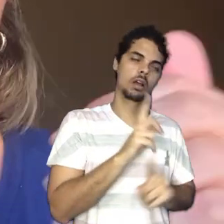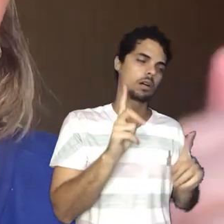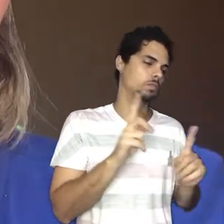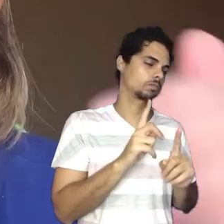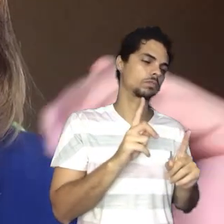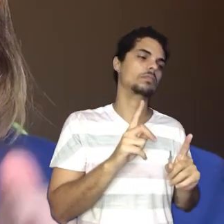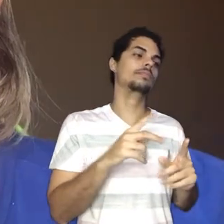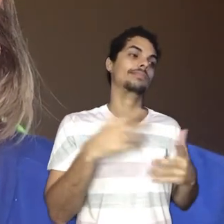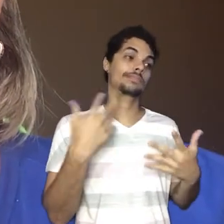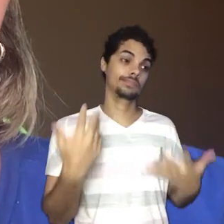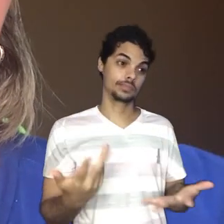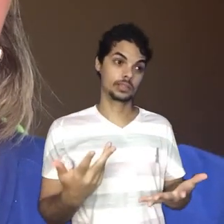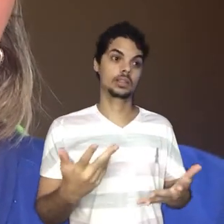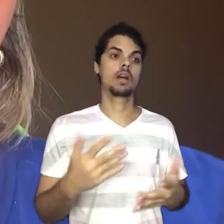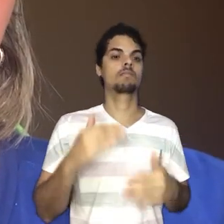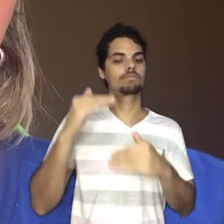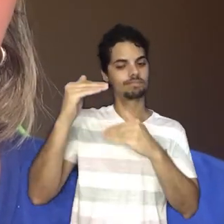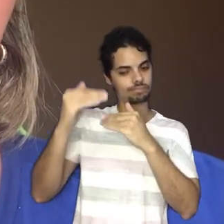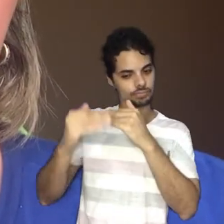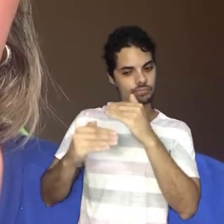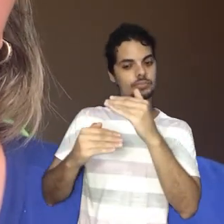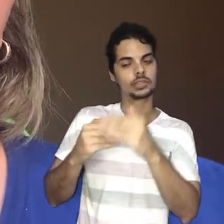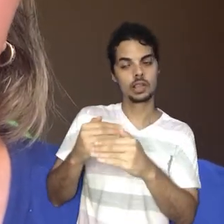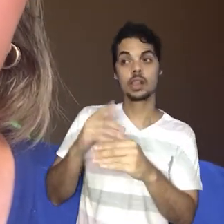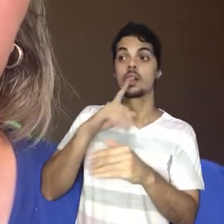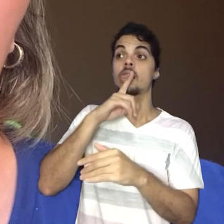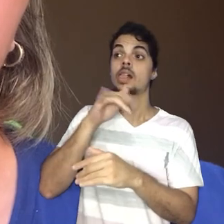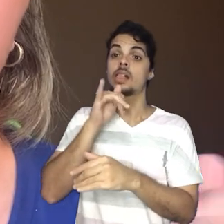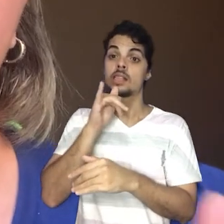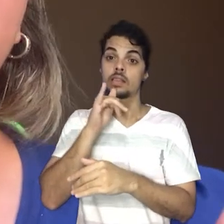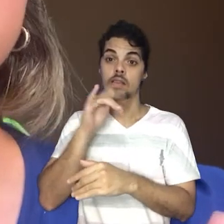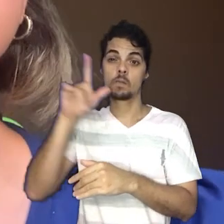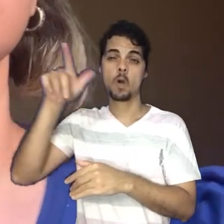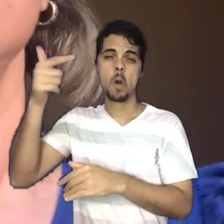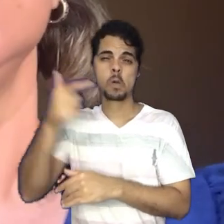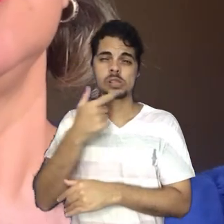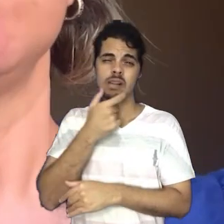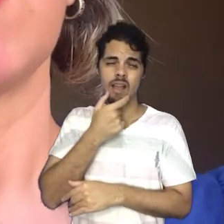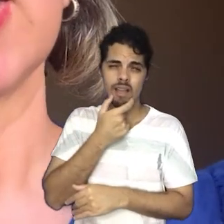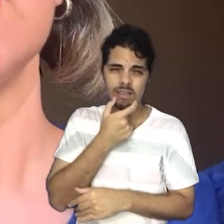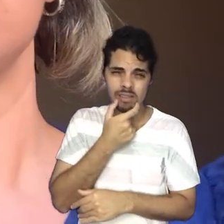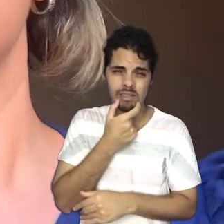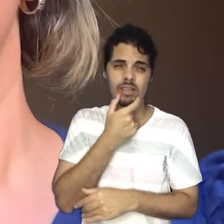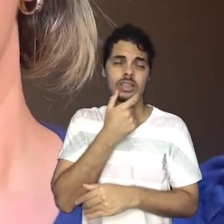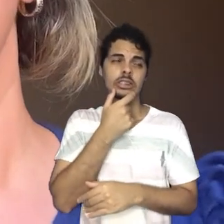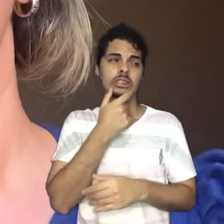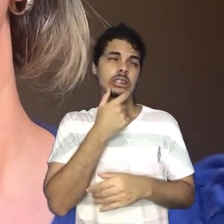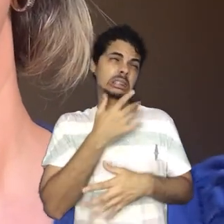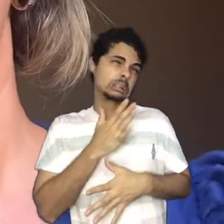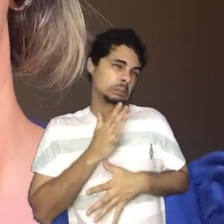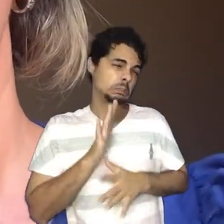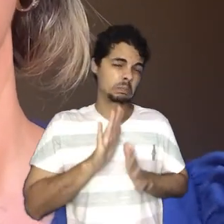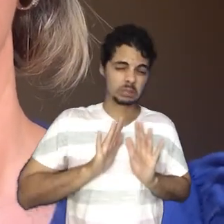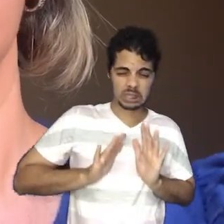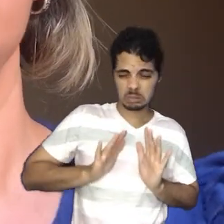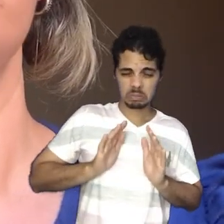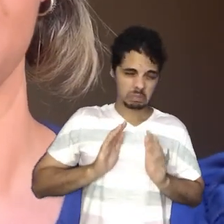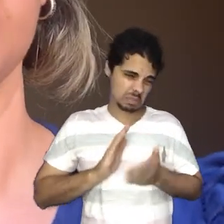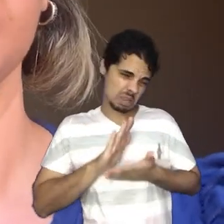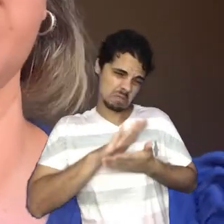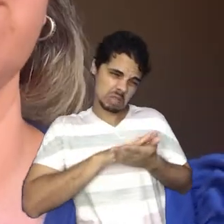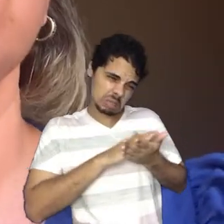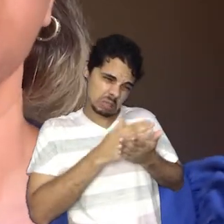pressões e que a Inglaterra fica hashtag chateada e vai, esse imbróglio